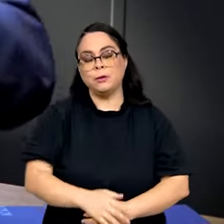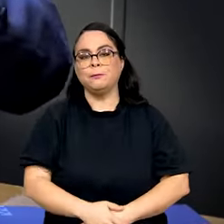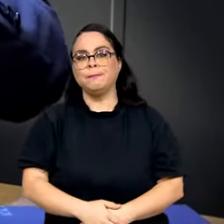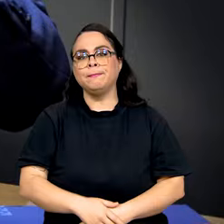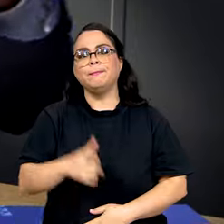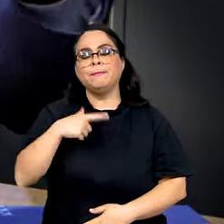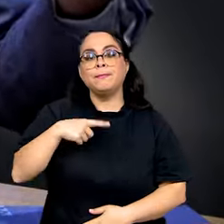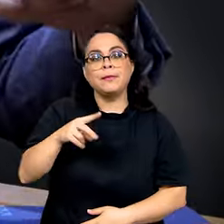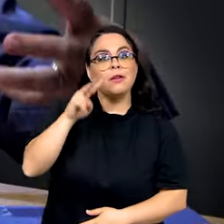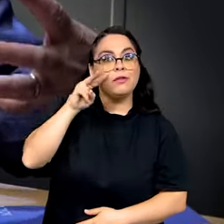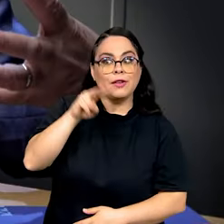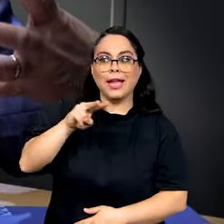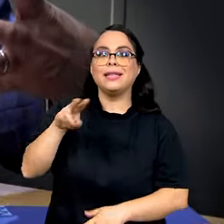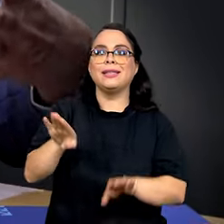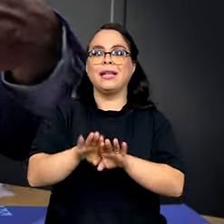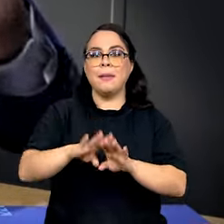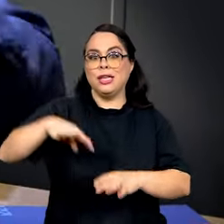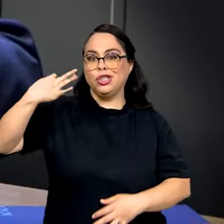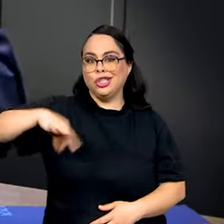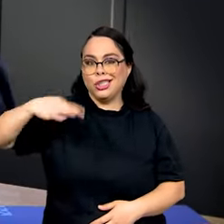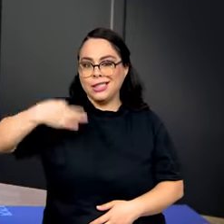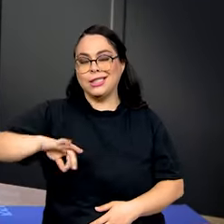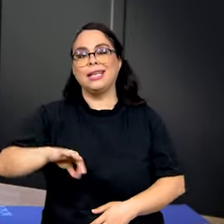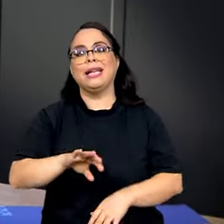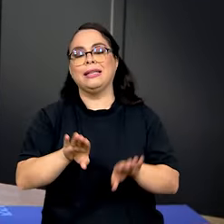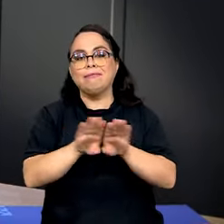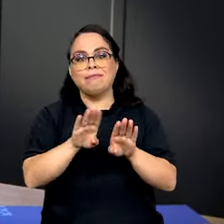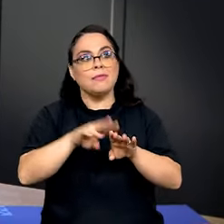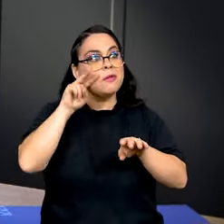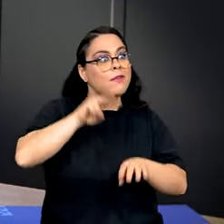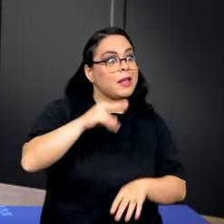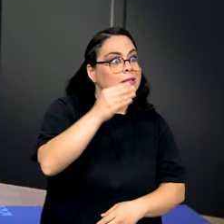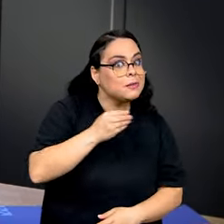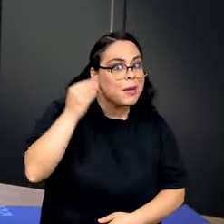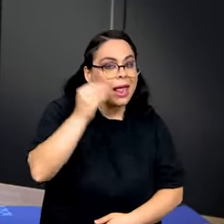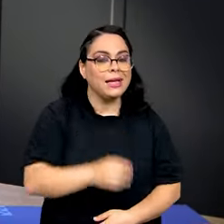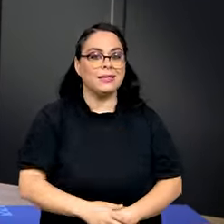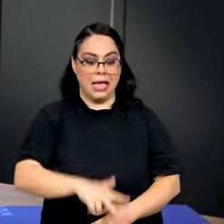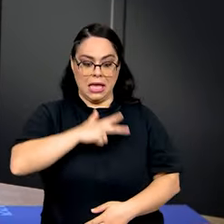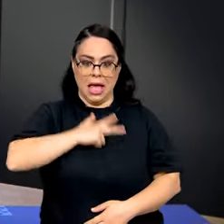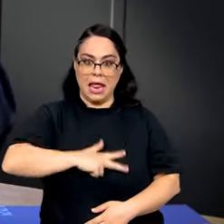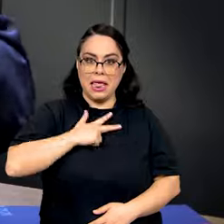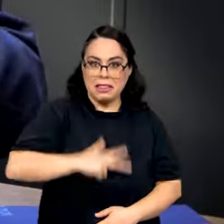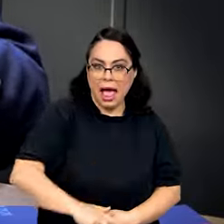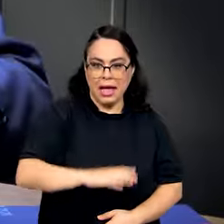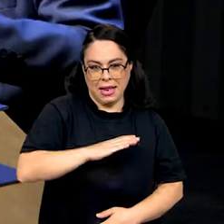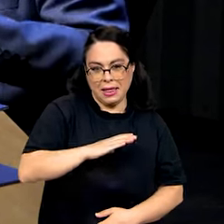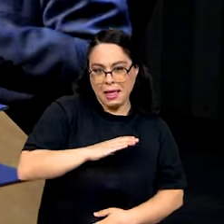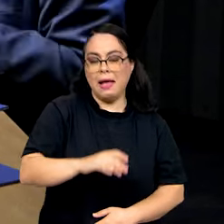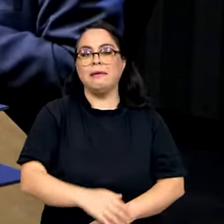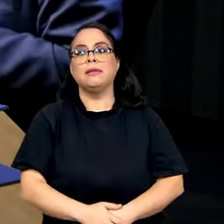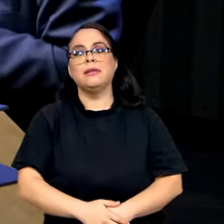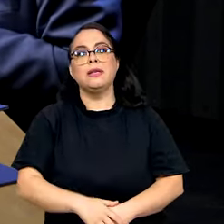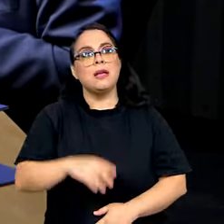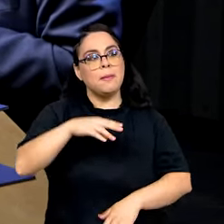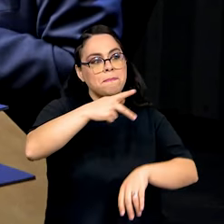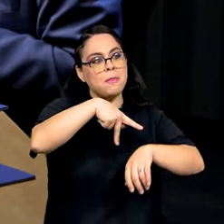Brasil con experiências do Chile con experiência e do do Canadá